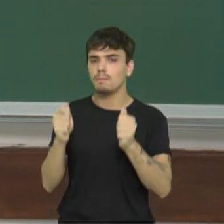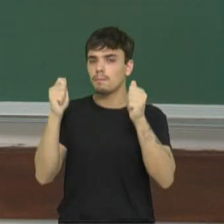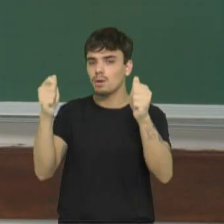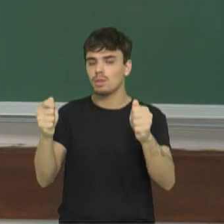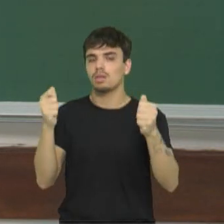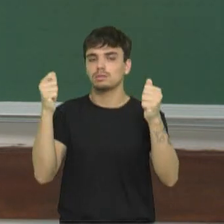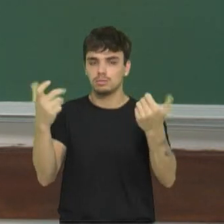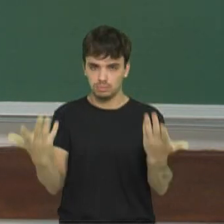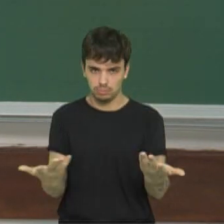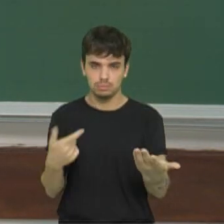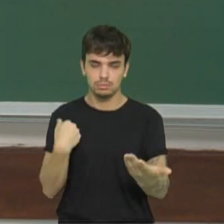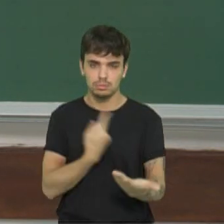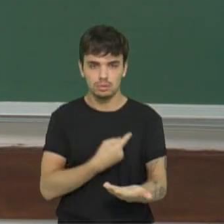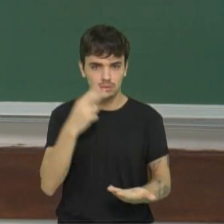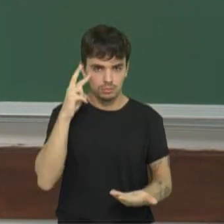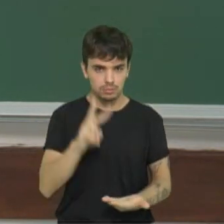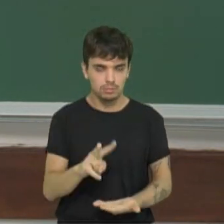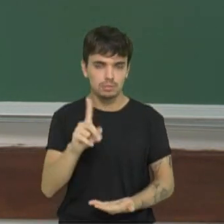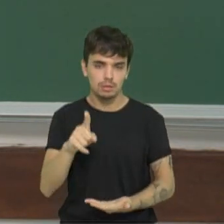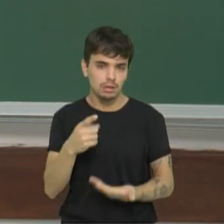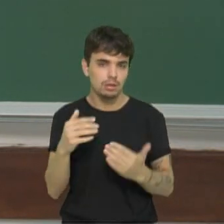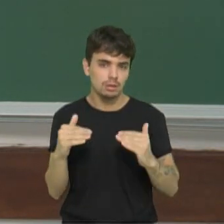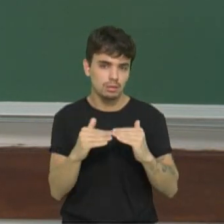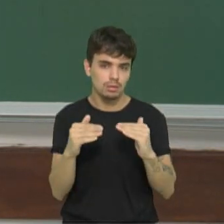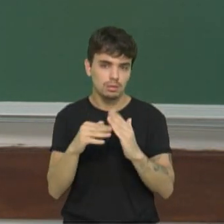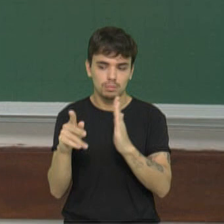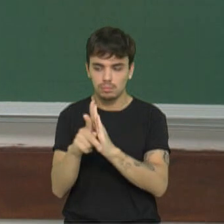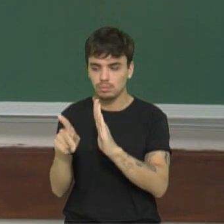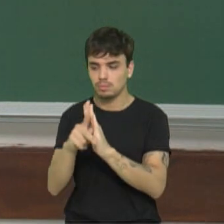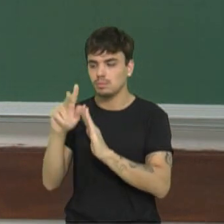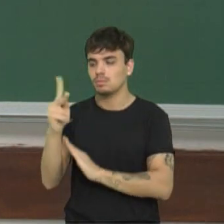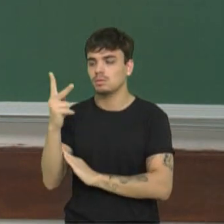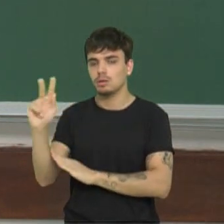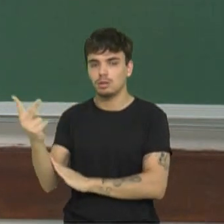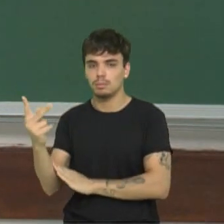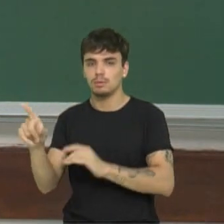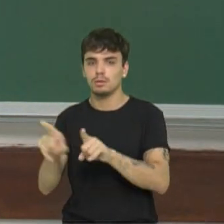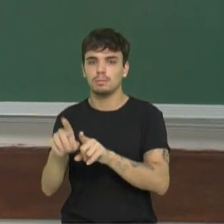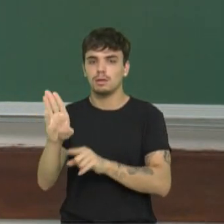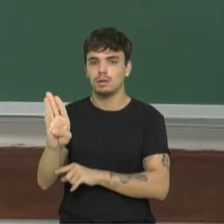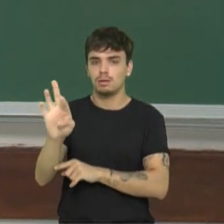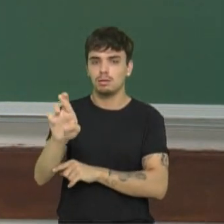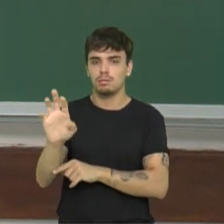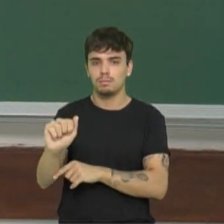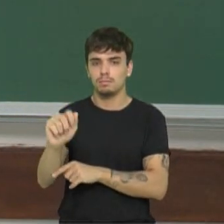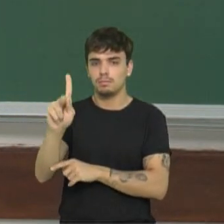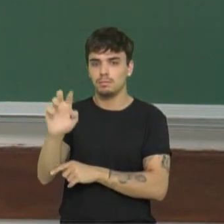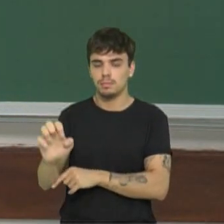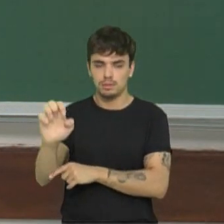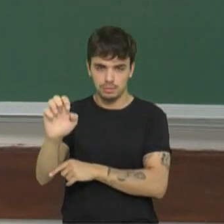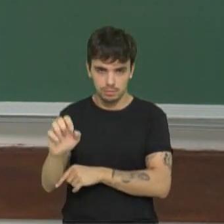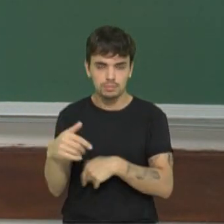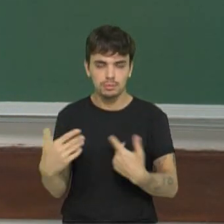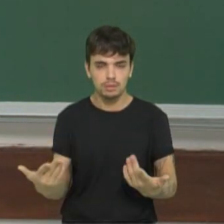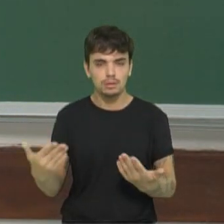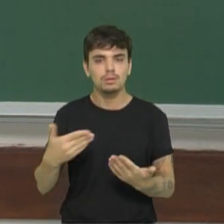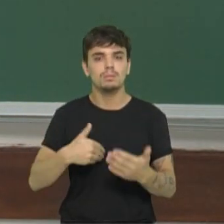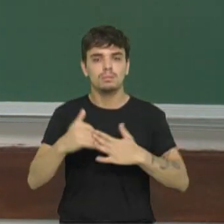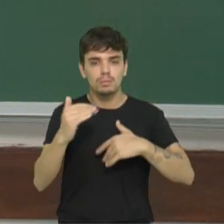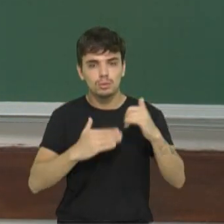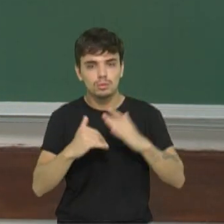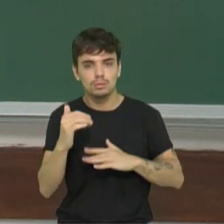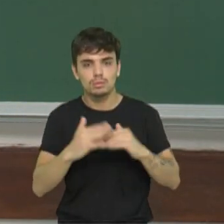é, a gente viu que é inerente ao hip hop e ao breakdance, e são mais, produzem algo